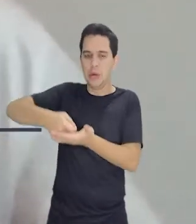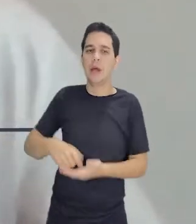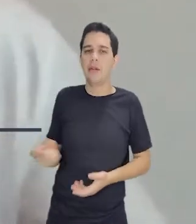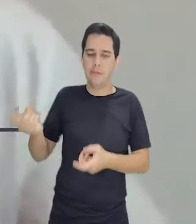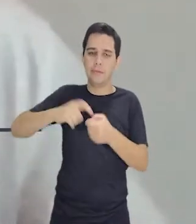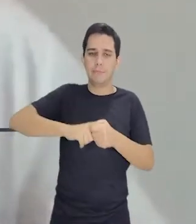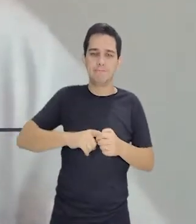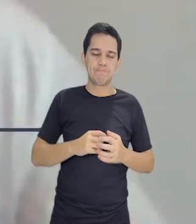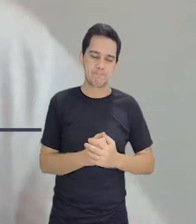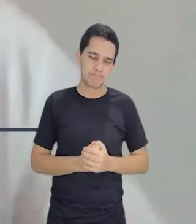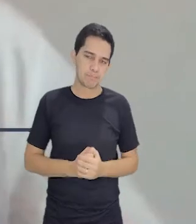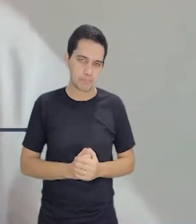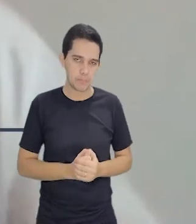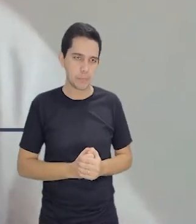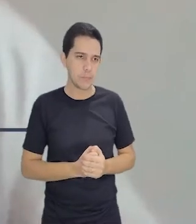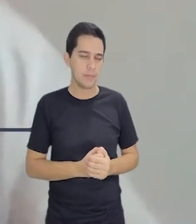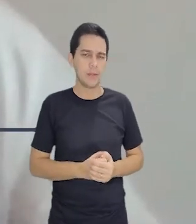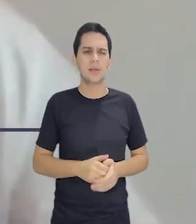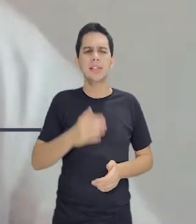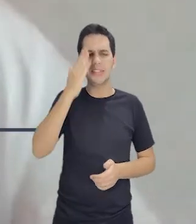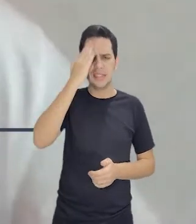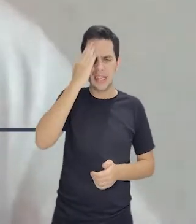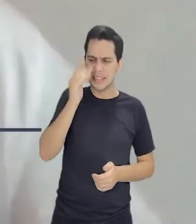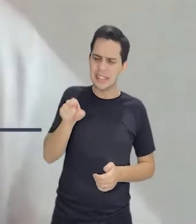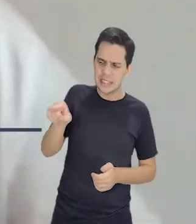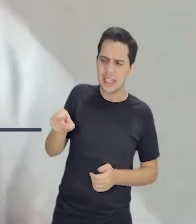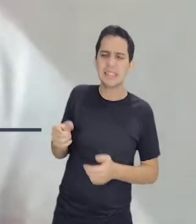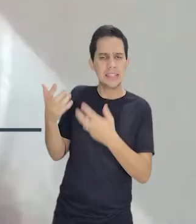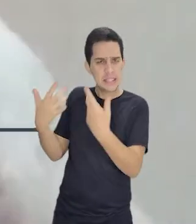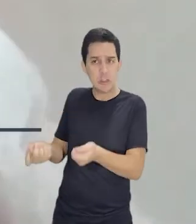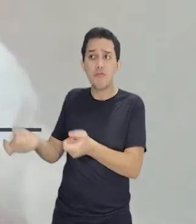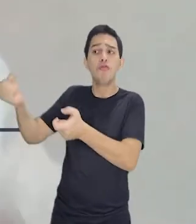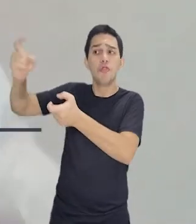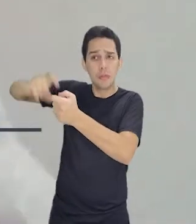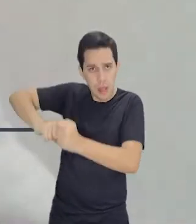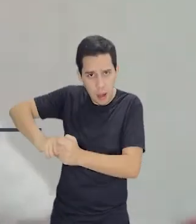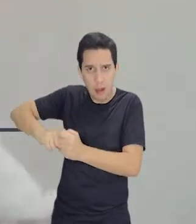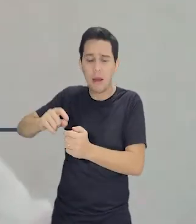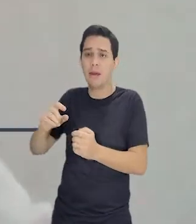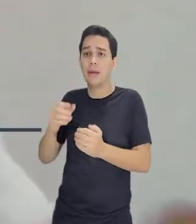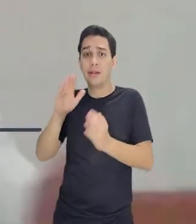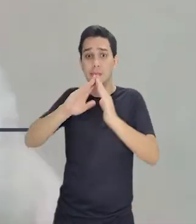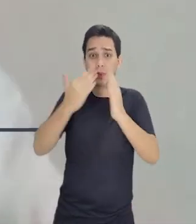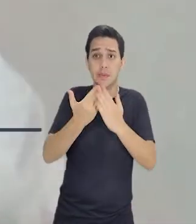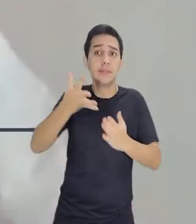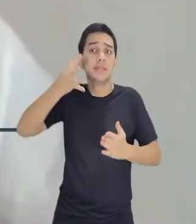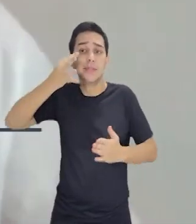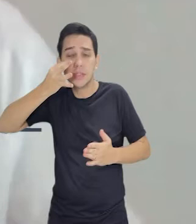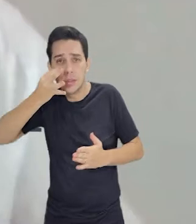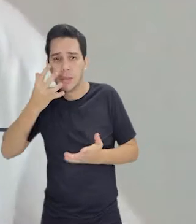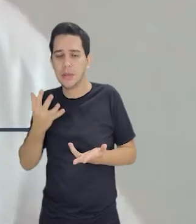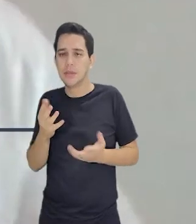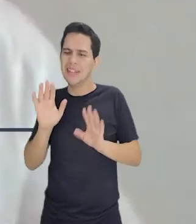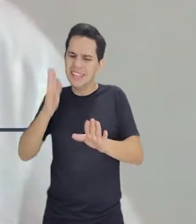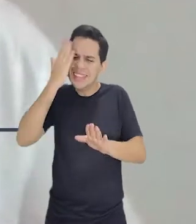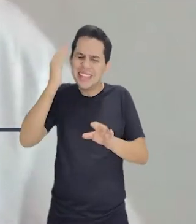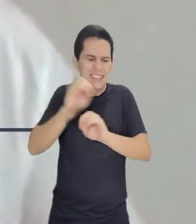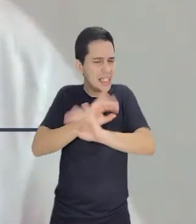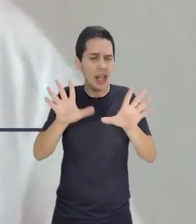afirma que não vai voltar com a educação, mas também é um processo lento, inclusive de desrespeito ao decreto